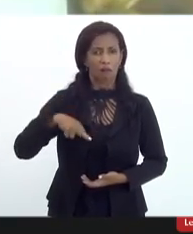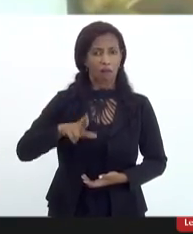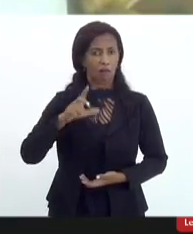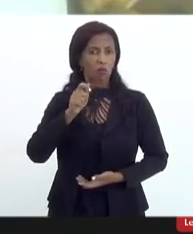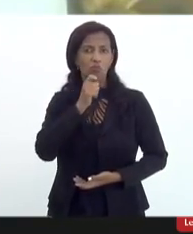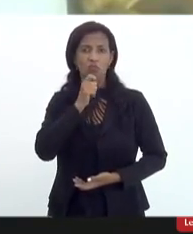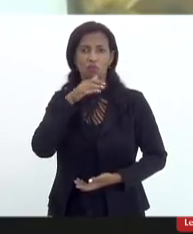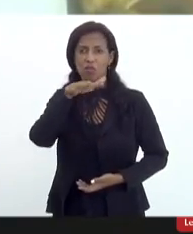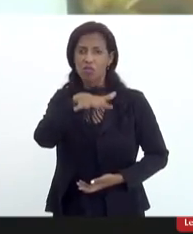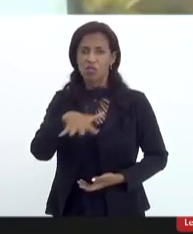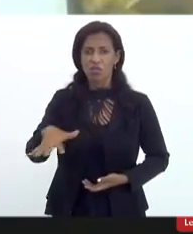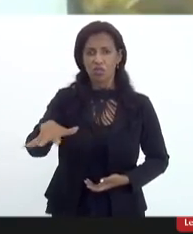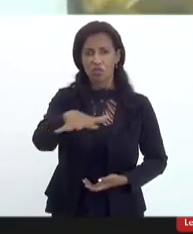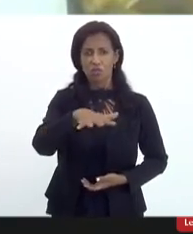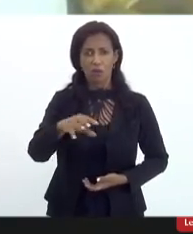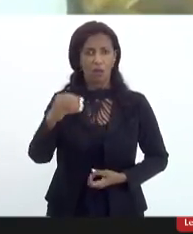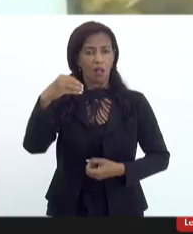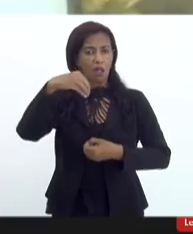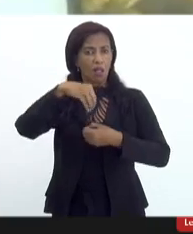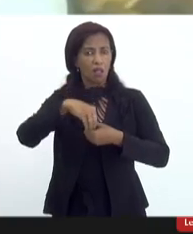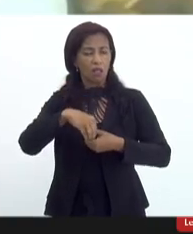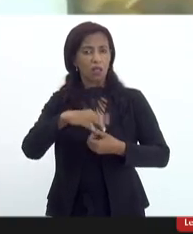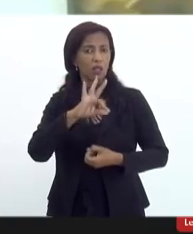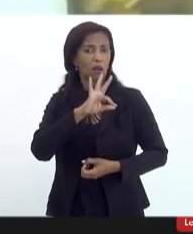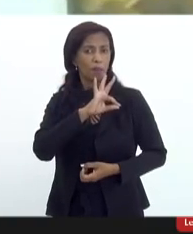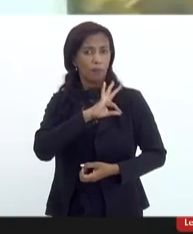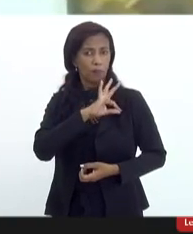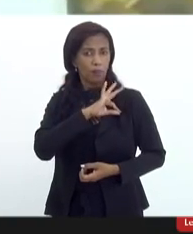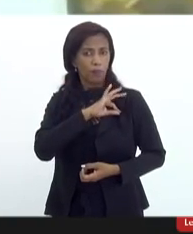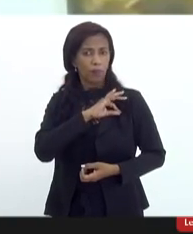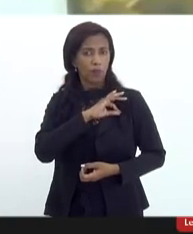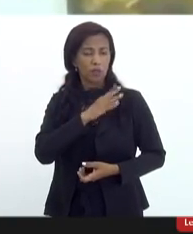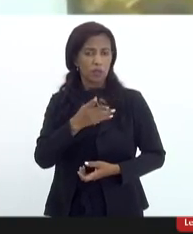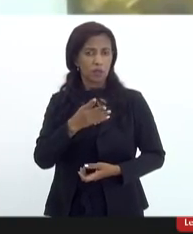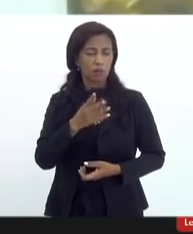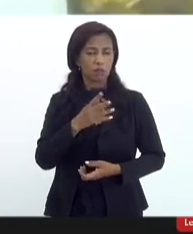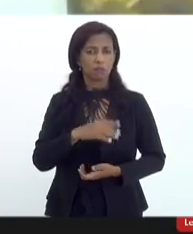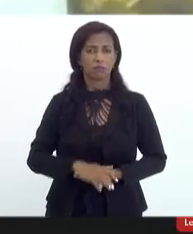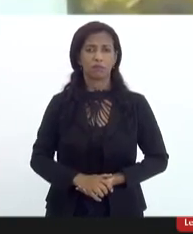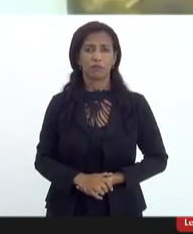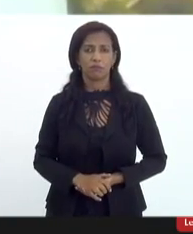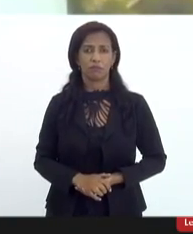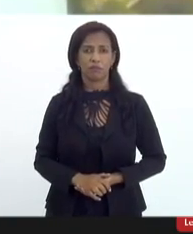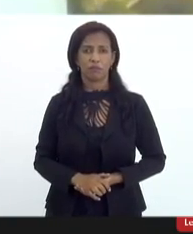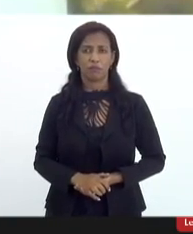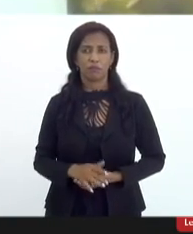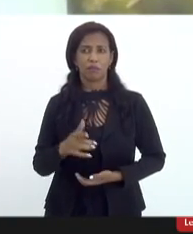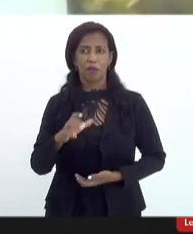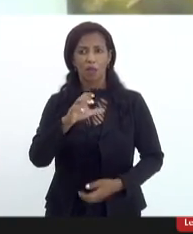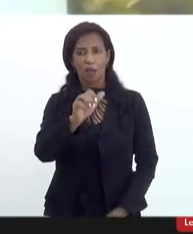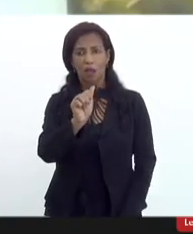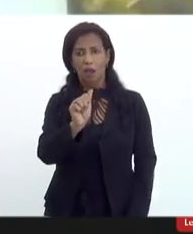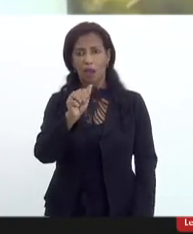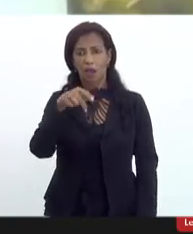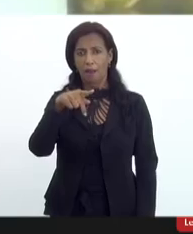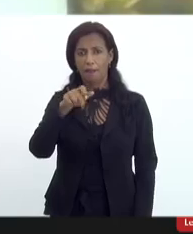espaço dentro das polícias militares? através da capelania.